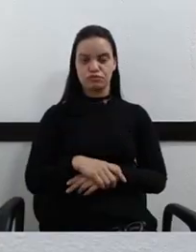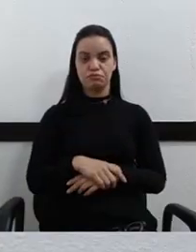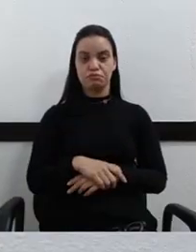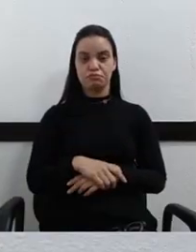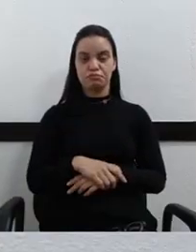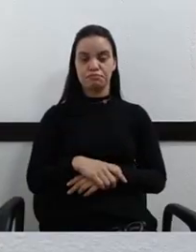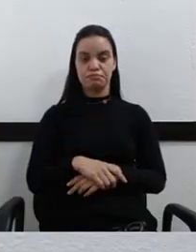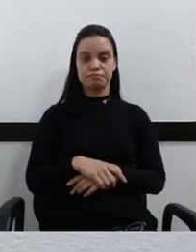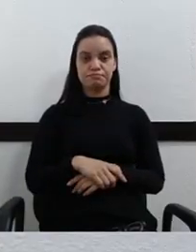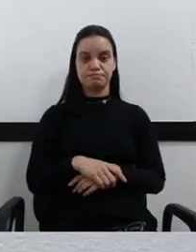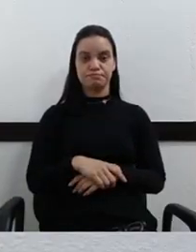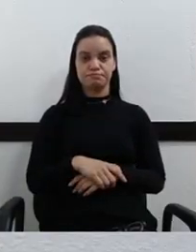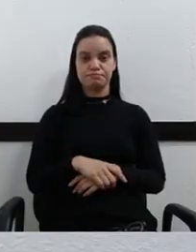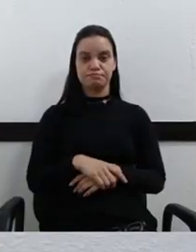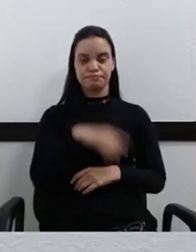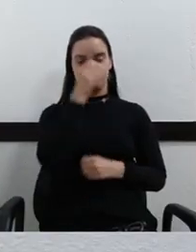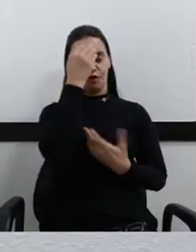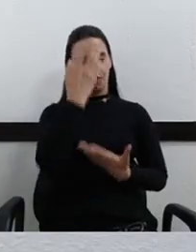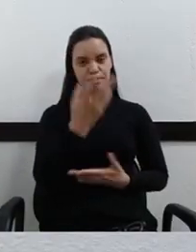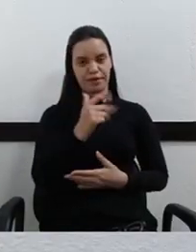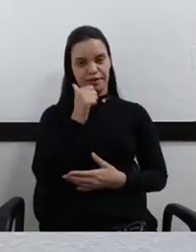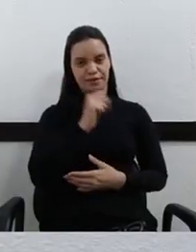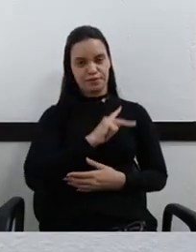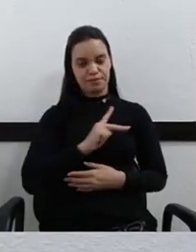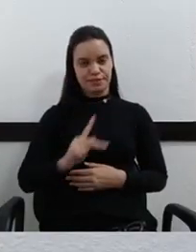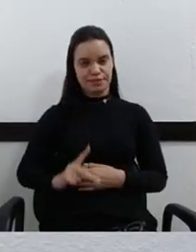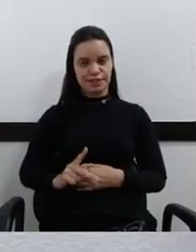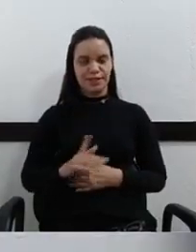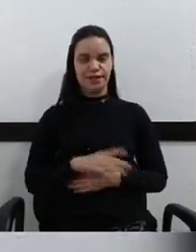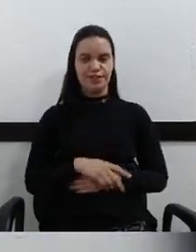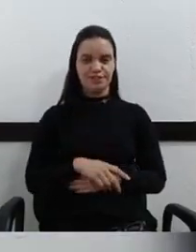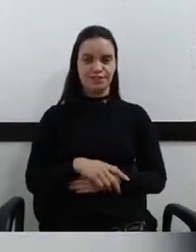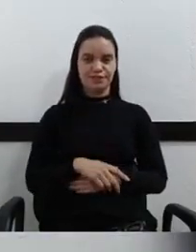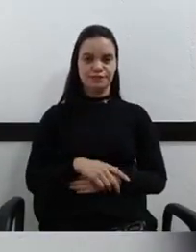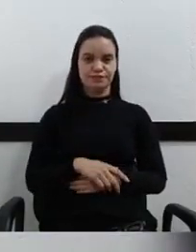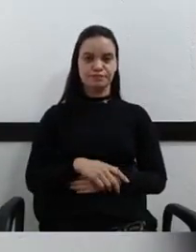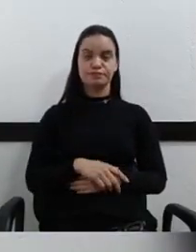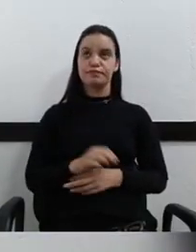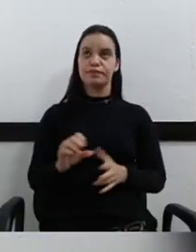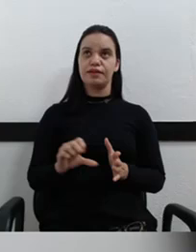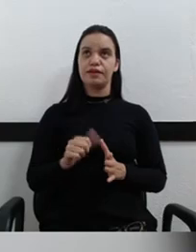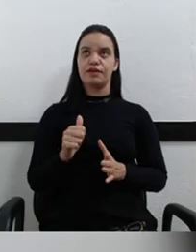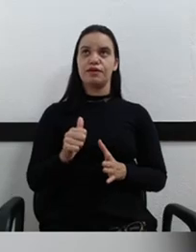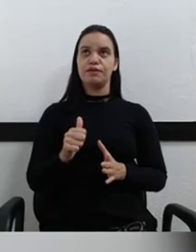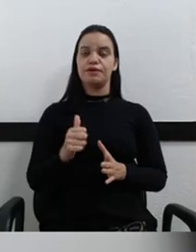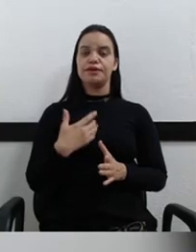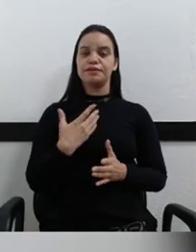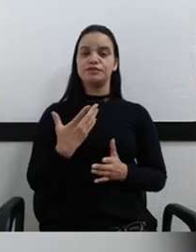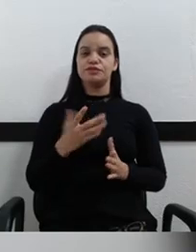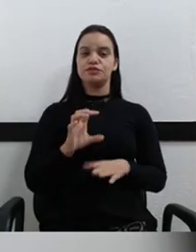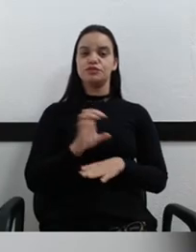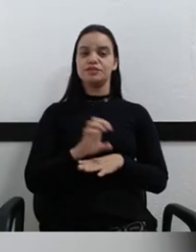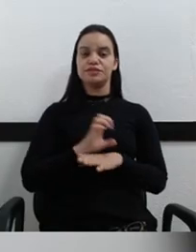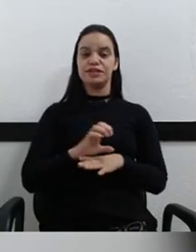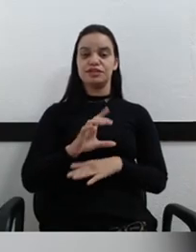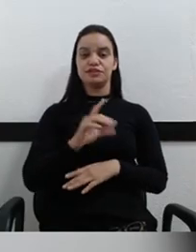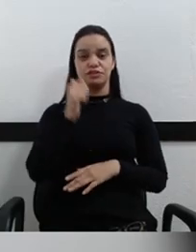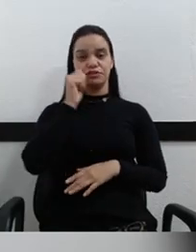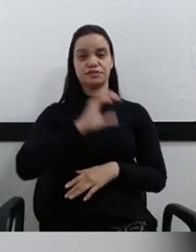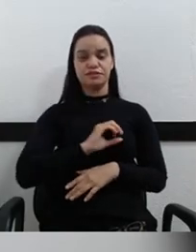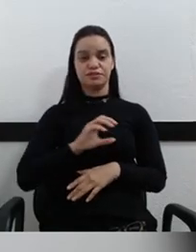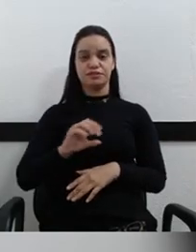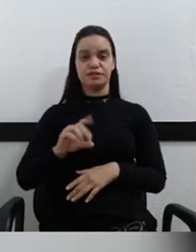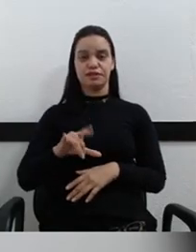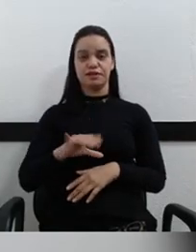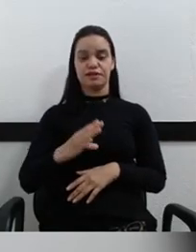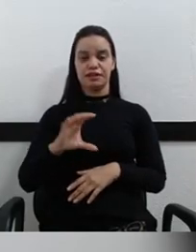palavra. Obrigado, presidente. Trata-se do primeiro relatório do estágio probatório da defensora pública Thalissa Gobete Correia,